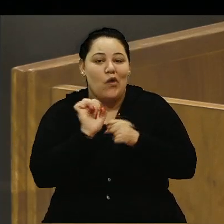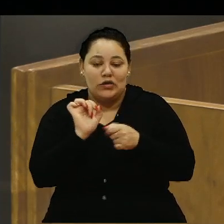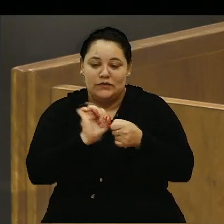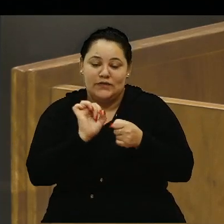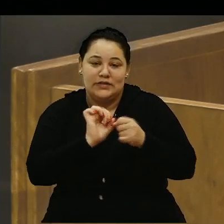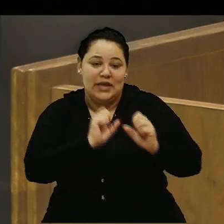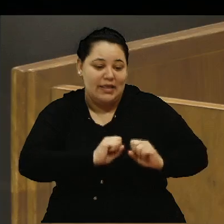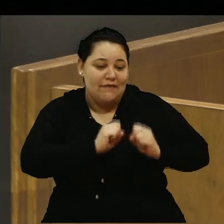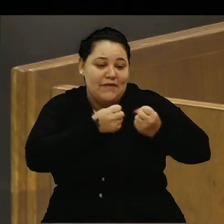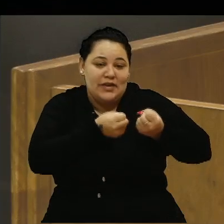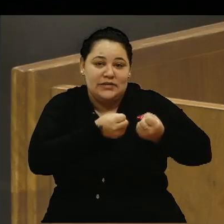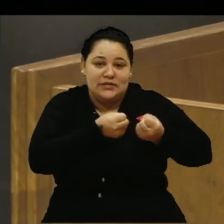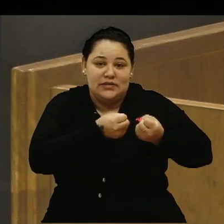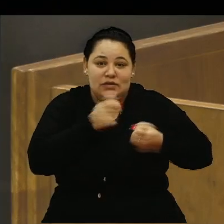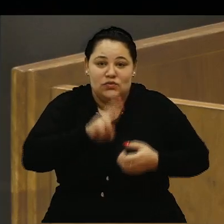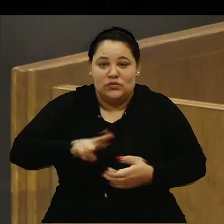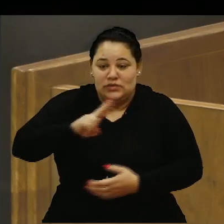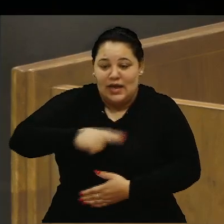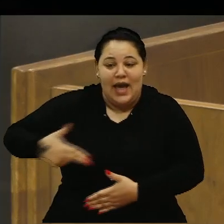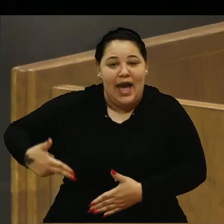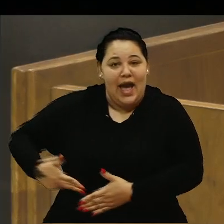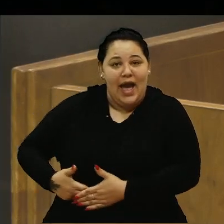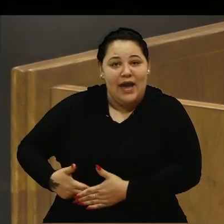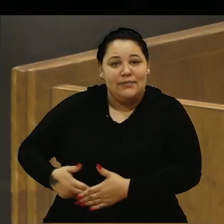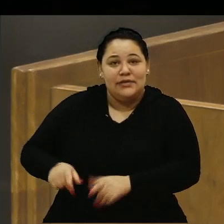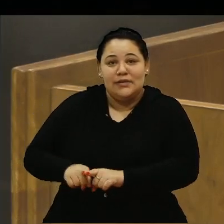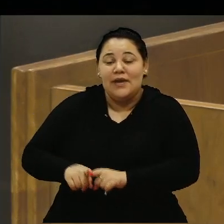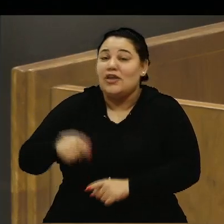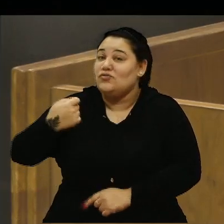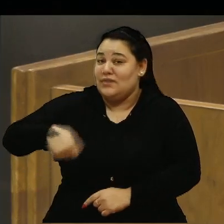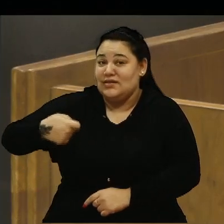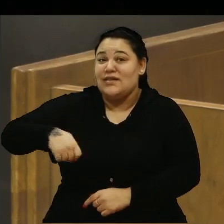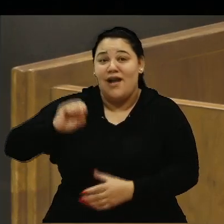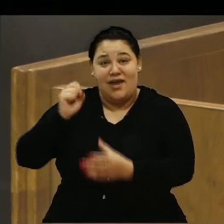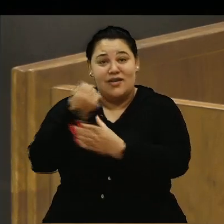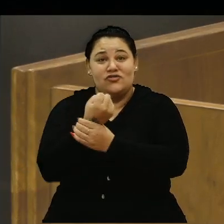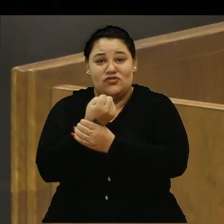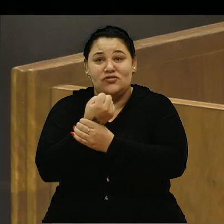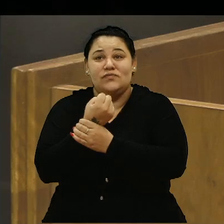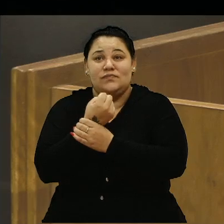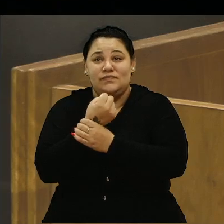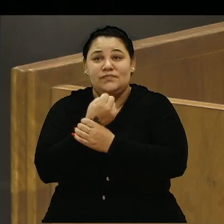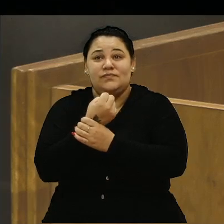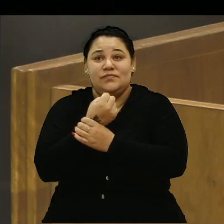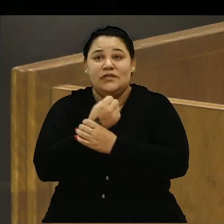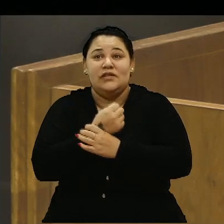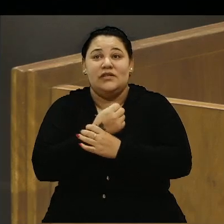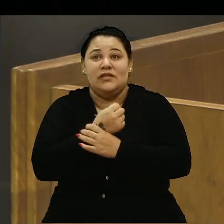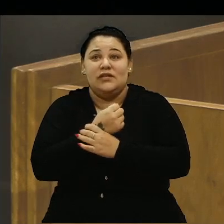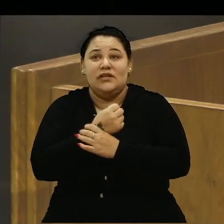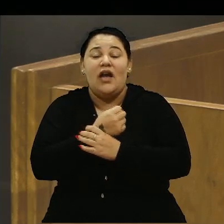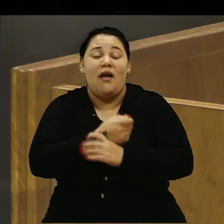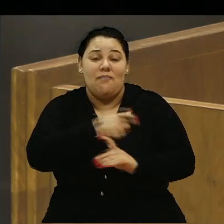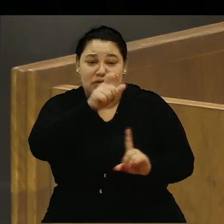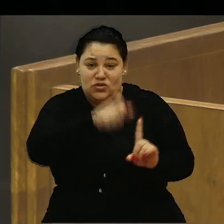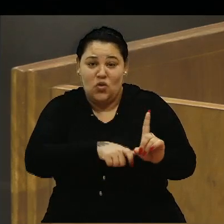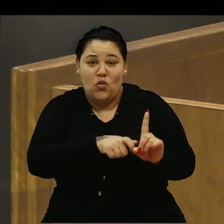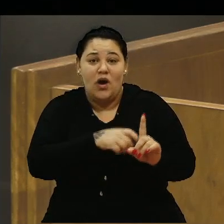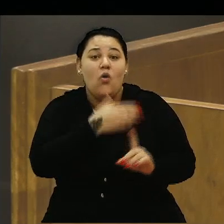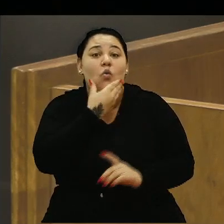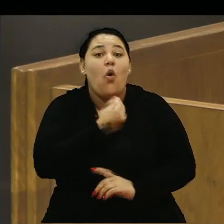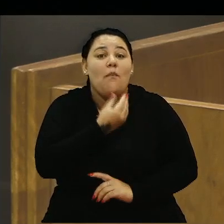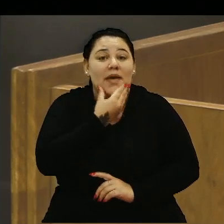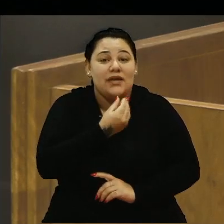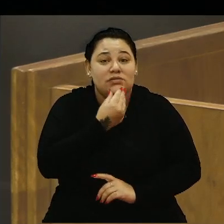andar armadas, temos que garantir que o agressor use a tornozeleira e que ela não